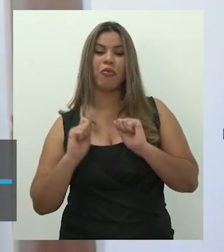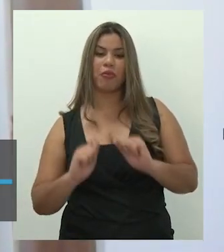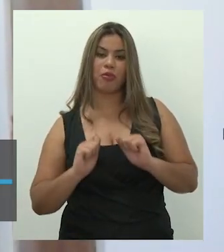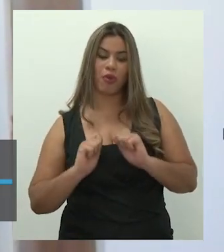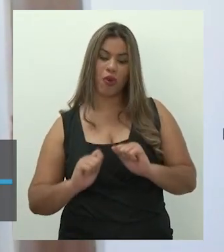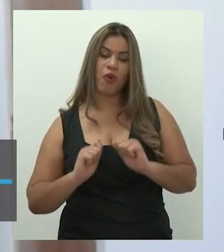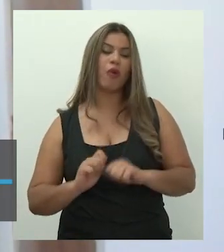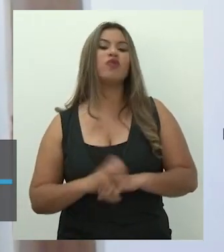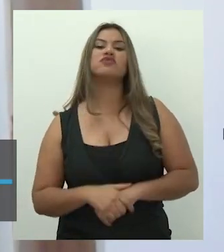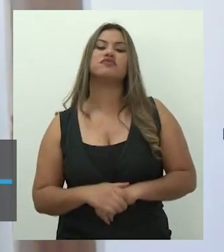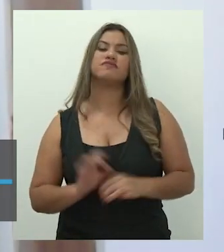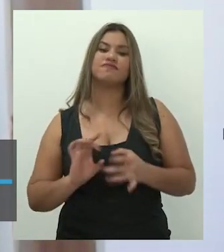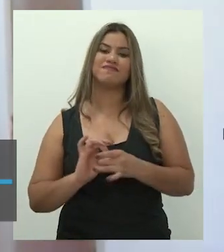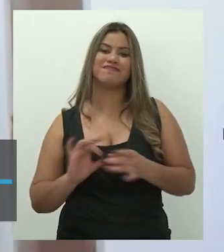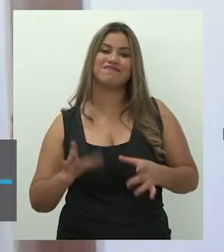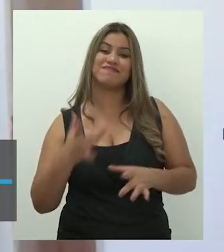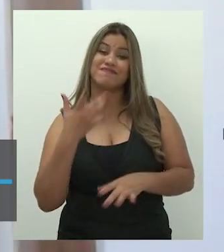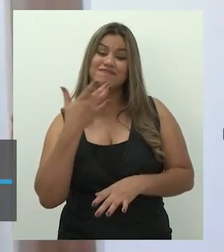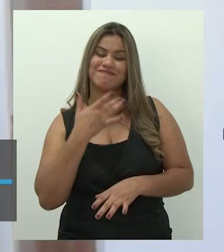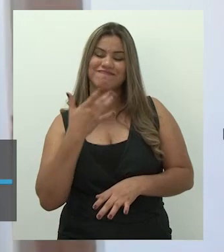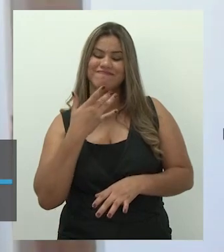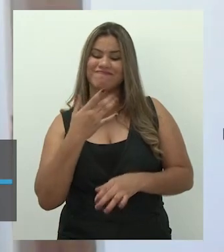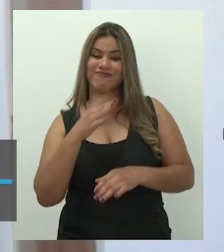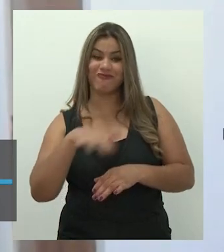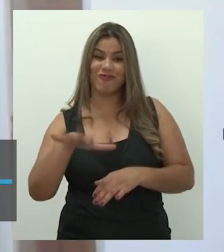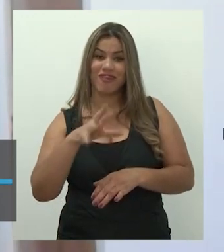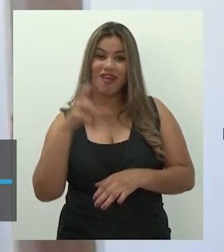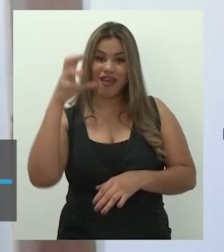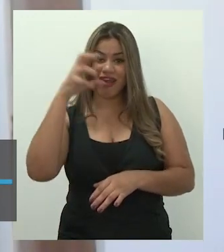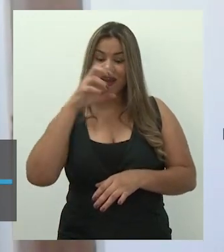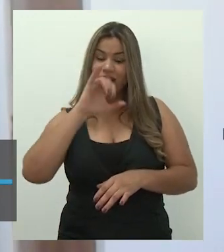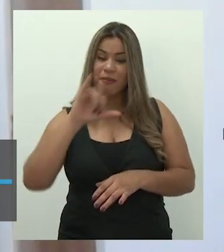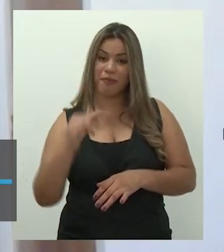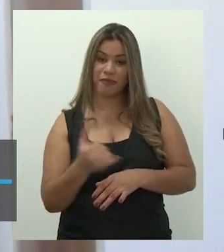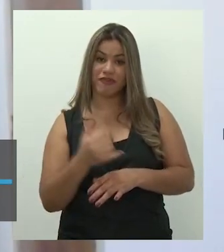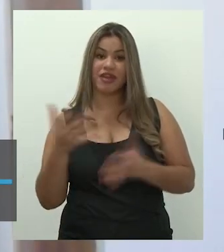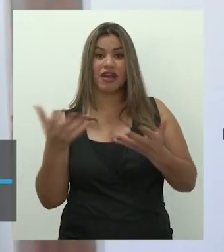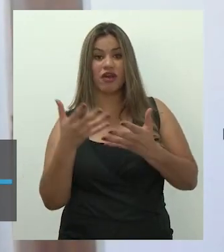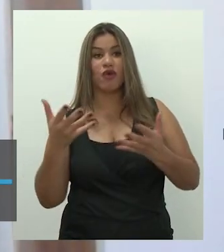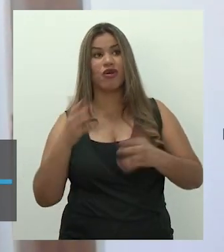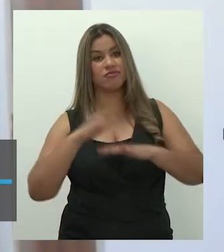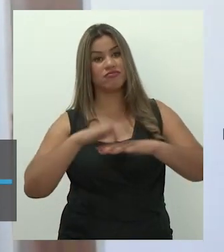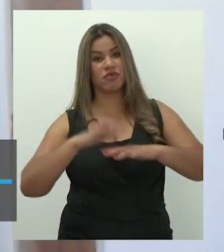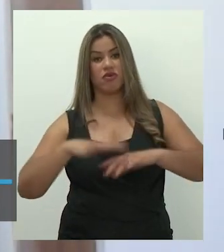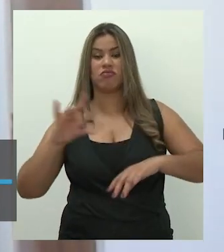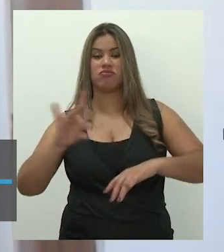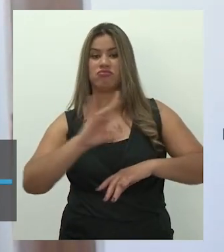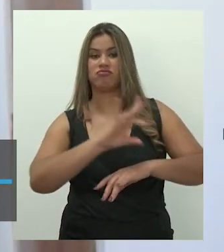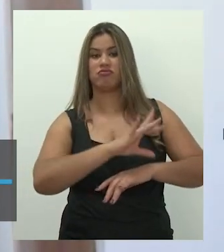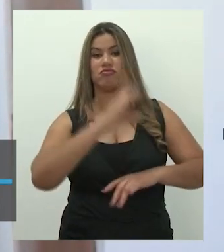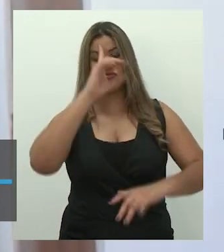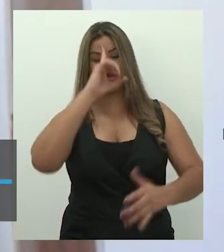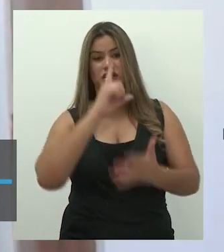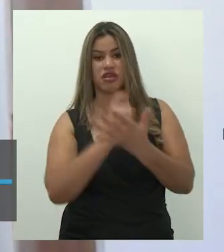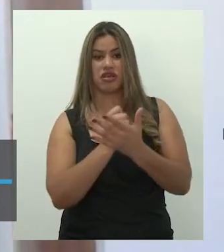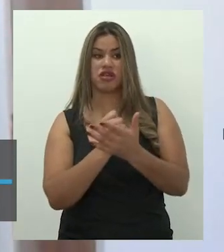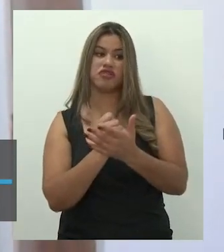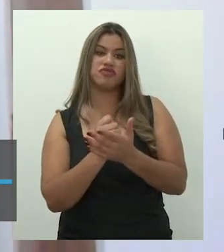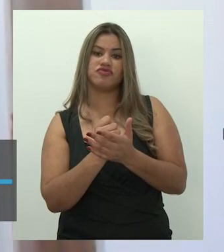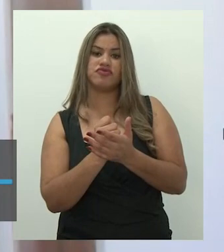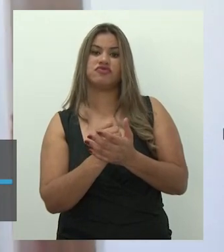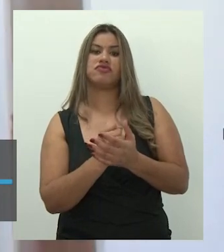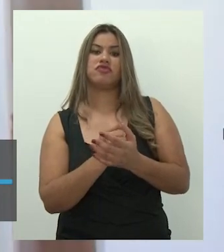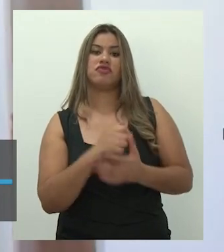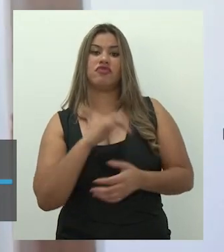para vocês, uma pimentinha, e agora vocês vão pensar como que vocês vão poder trabalhar com o